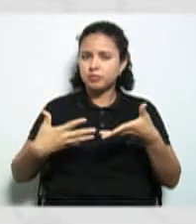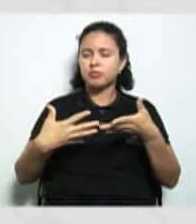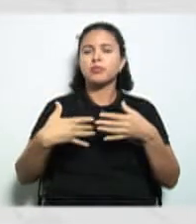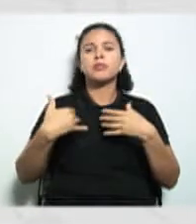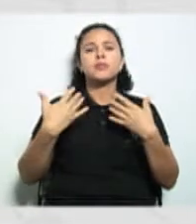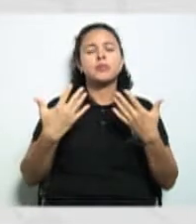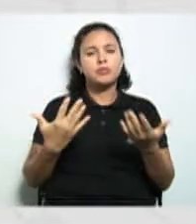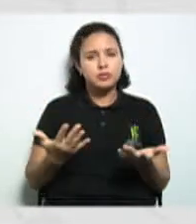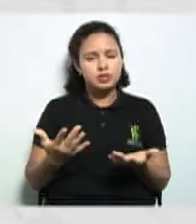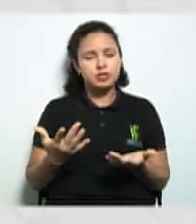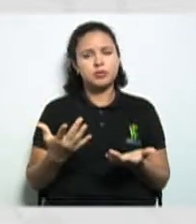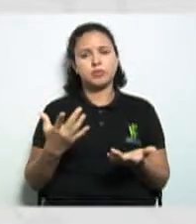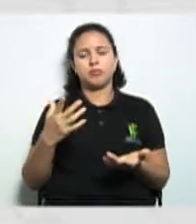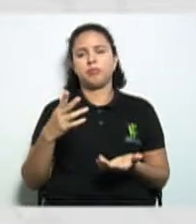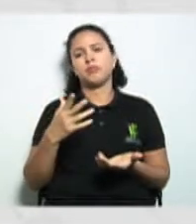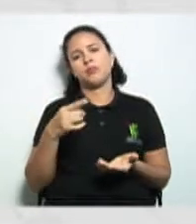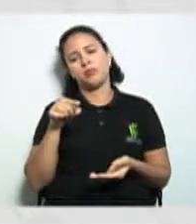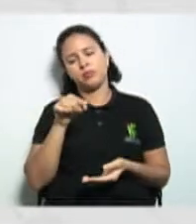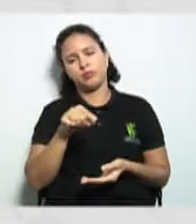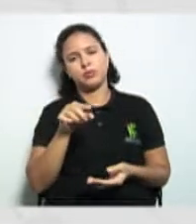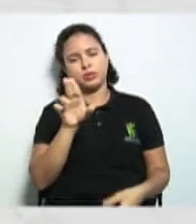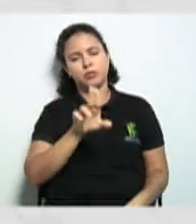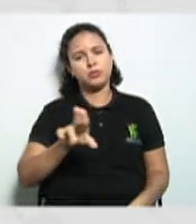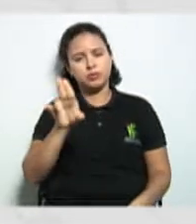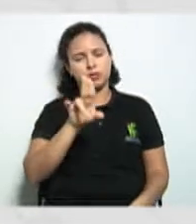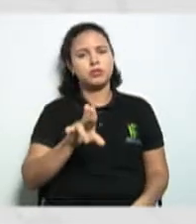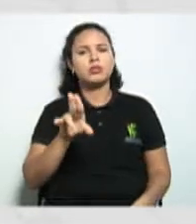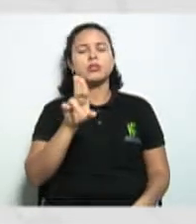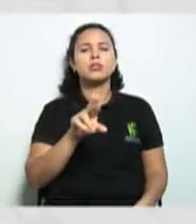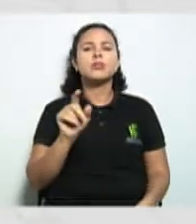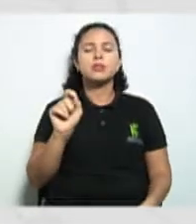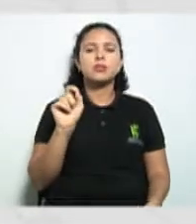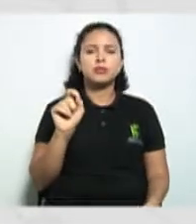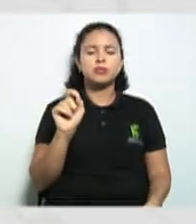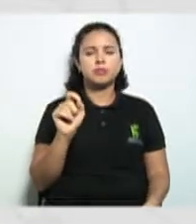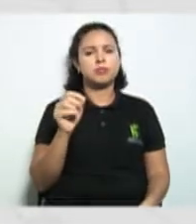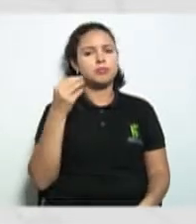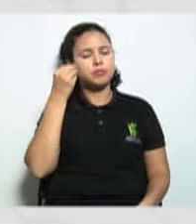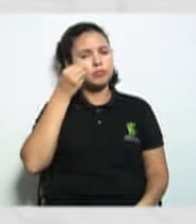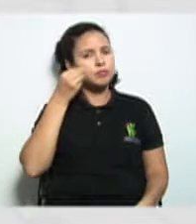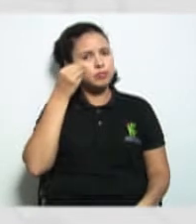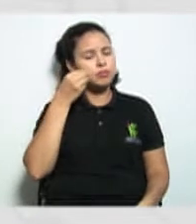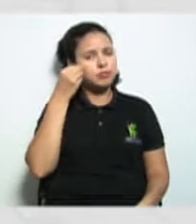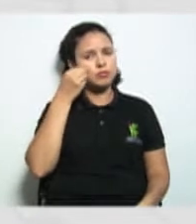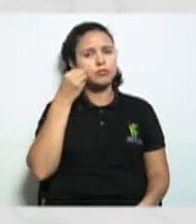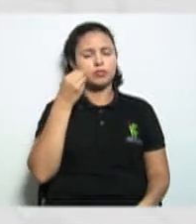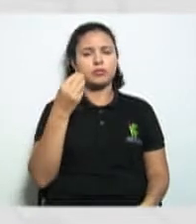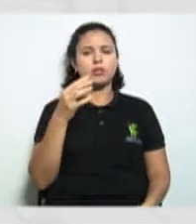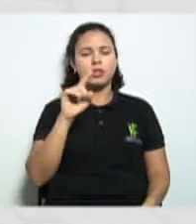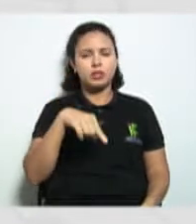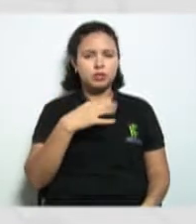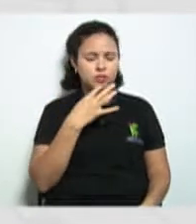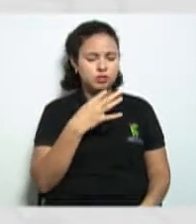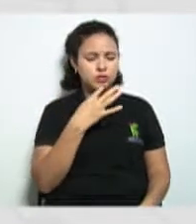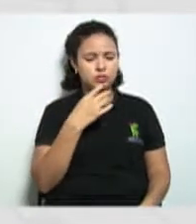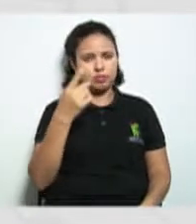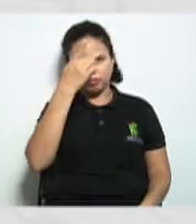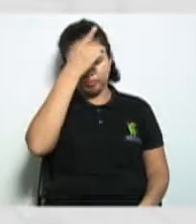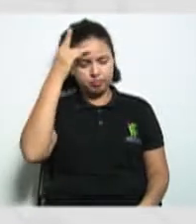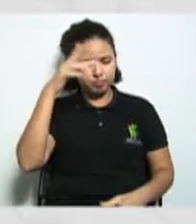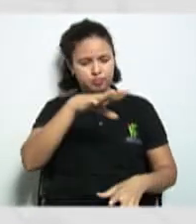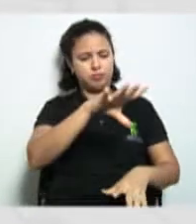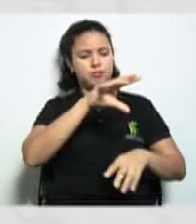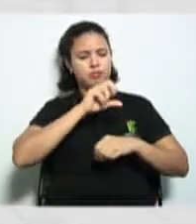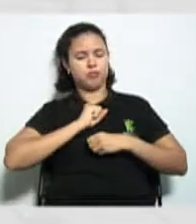está usando o senso comum, conhecimento aprendido de outras pessoas que também não sabem explicá-lo. Então, esse